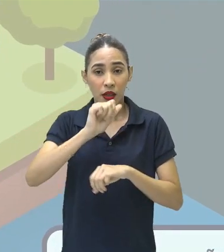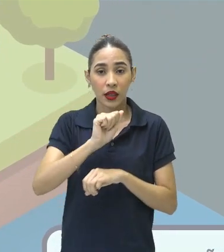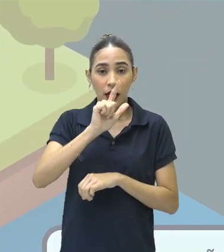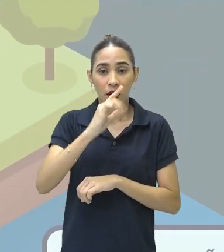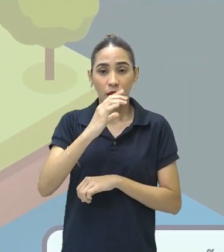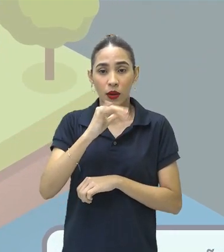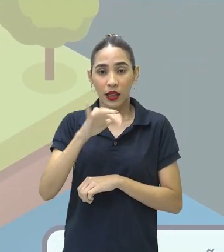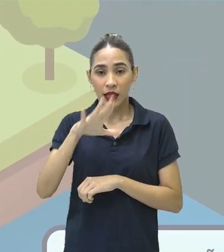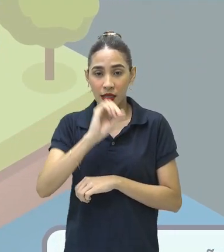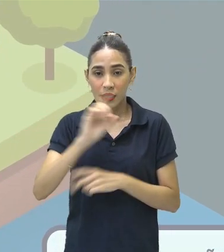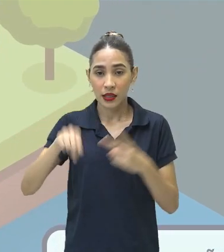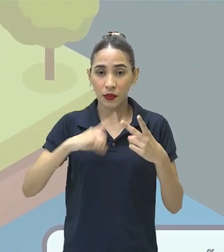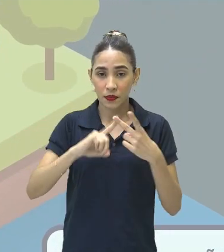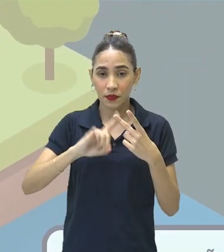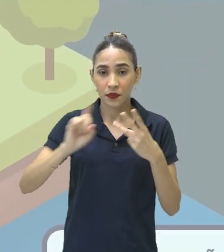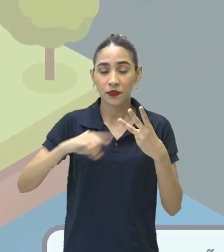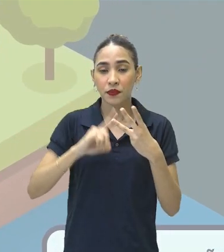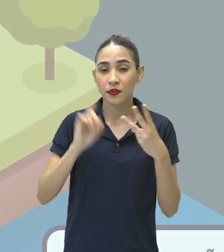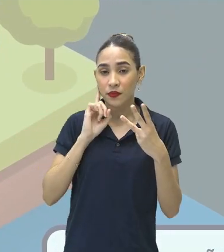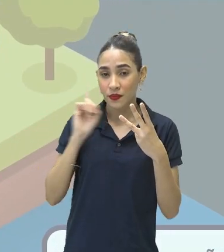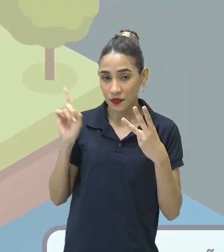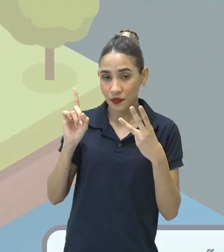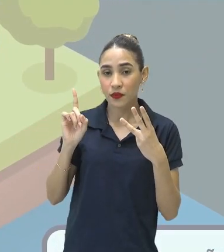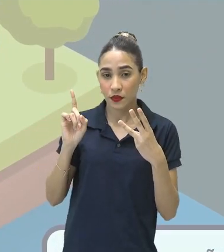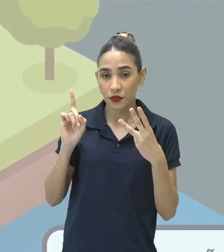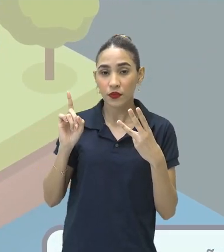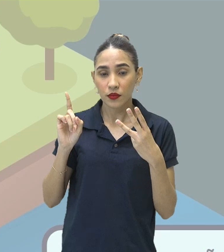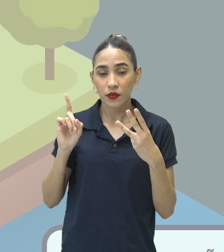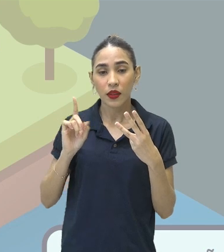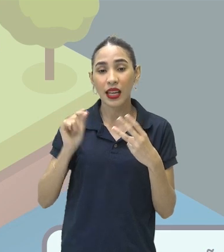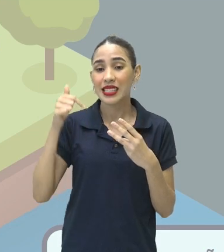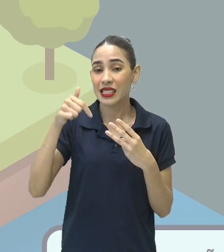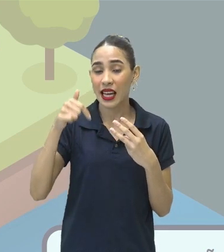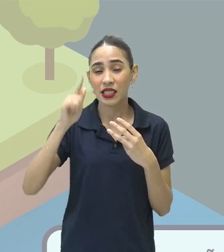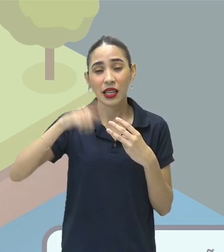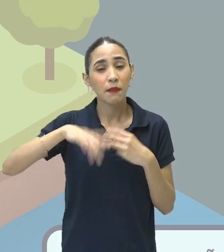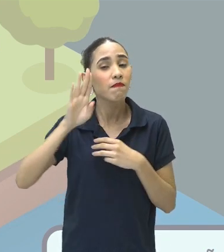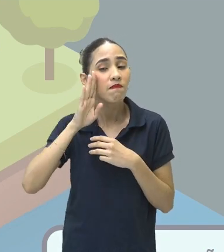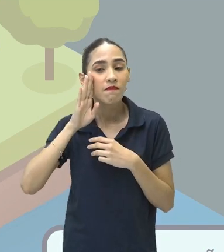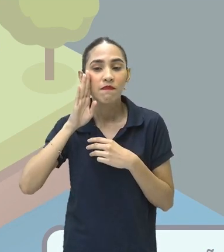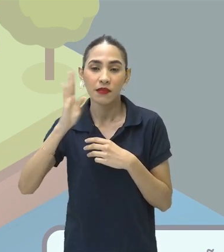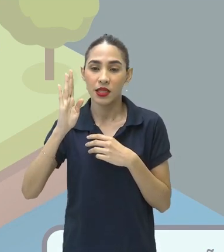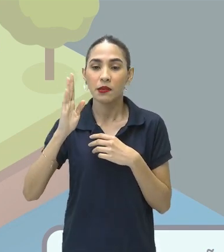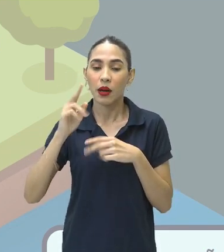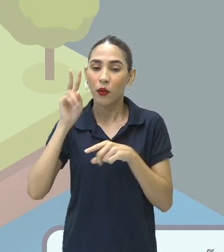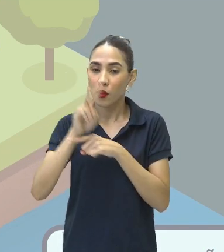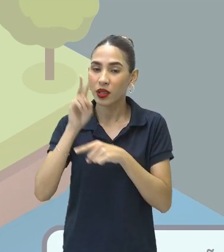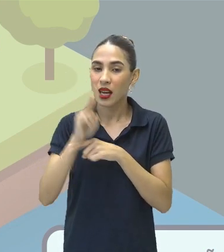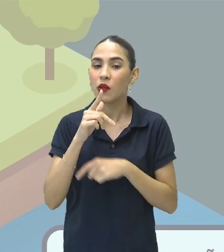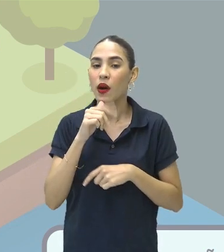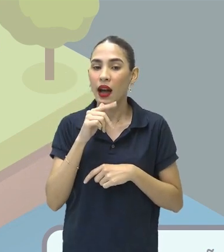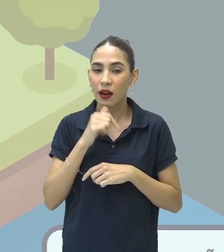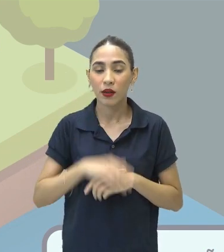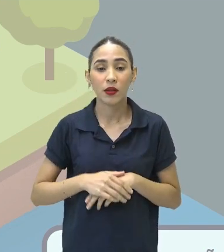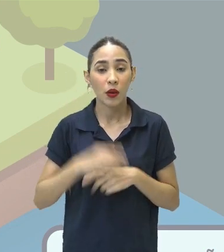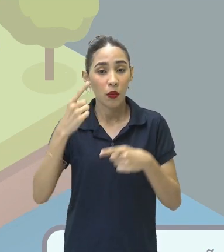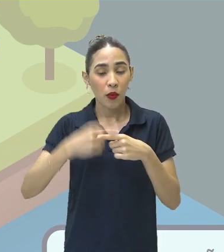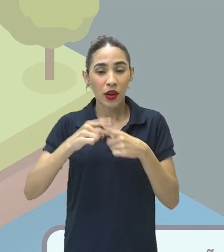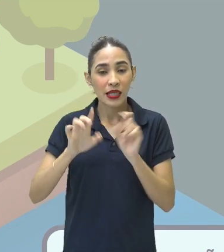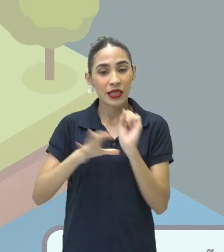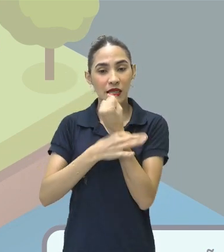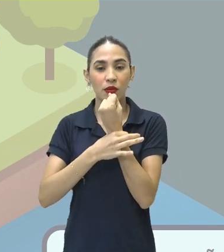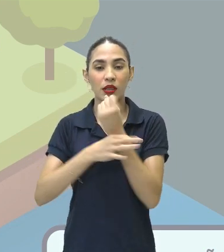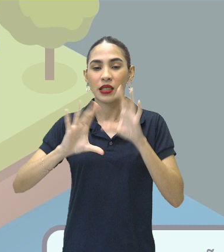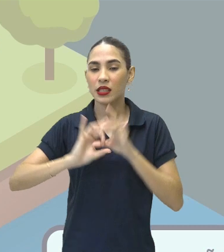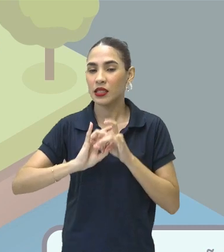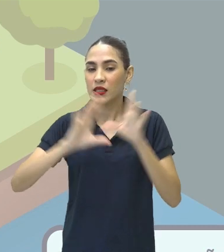Pós-alcalinização, desinfecção e floretação. Essa é uma das principais etapas de tratamento da água, pois garante a